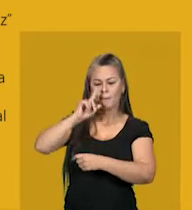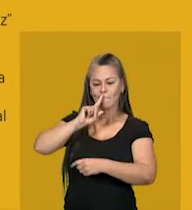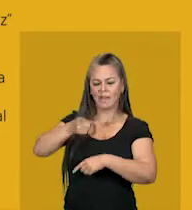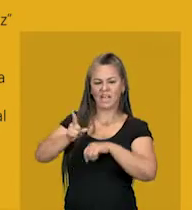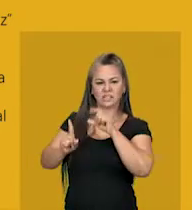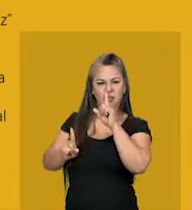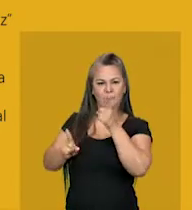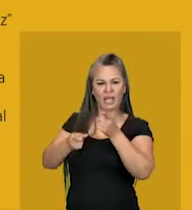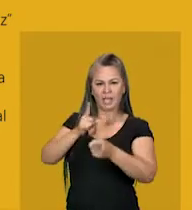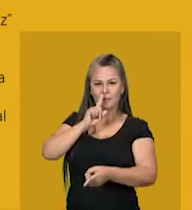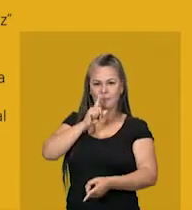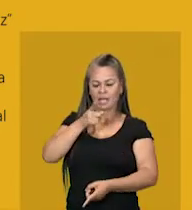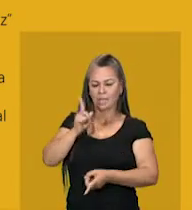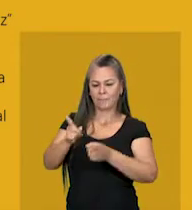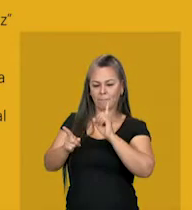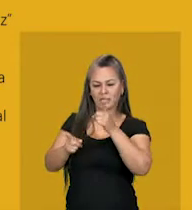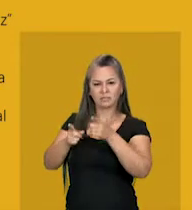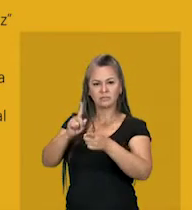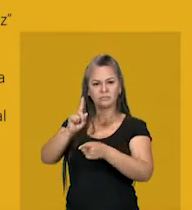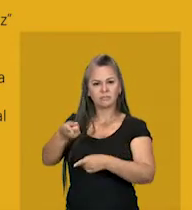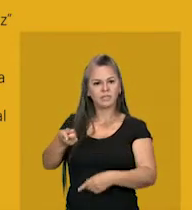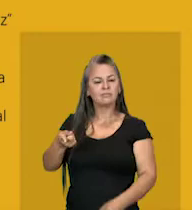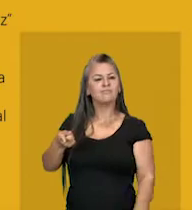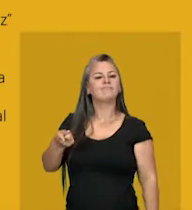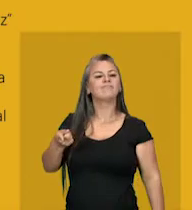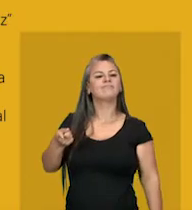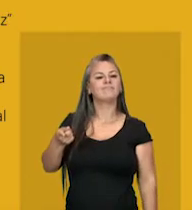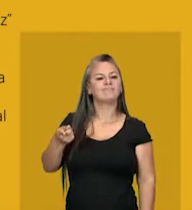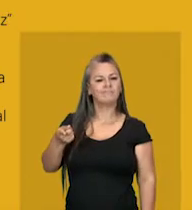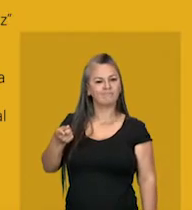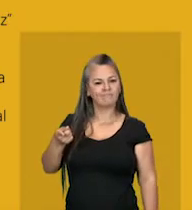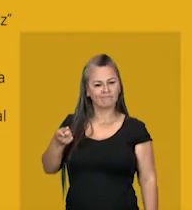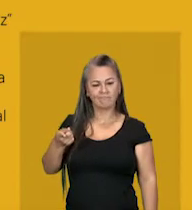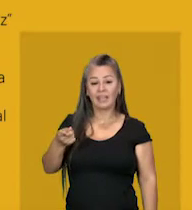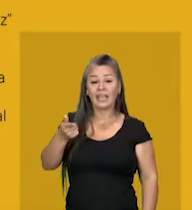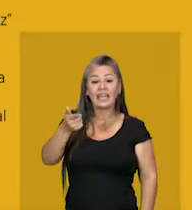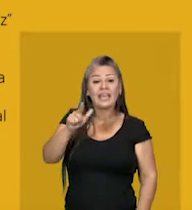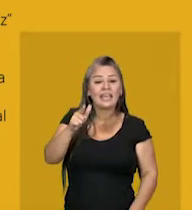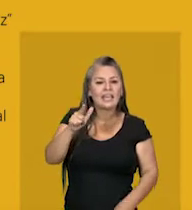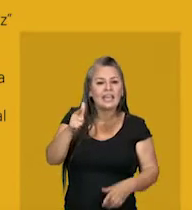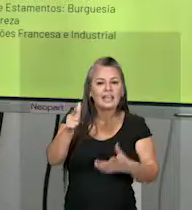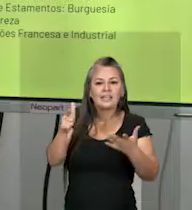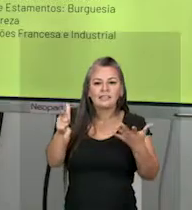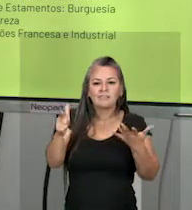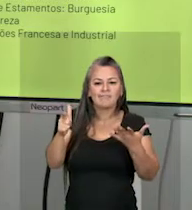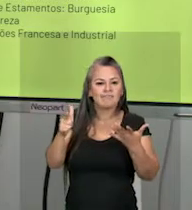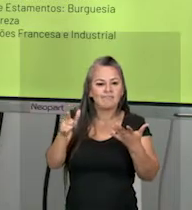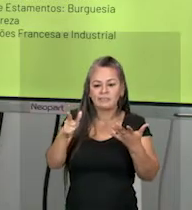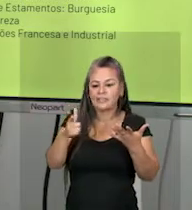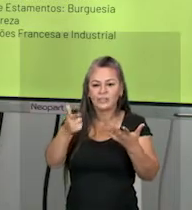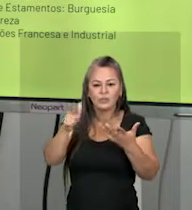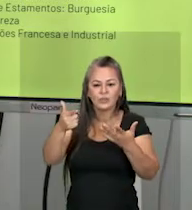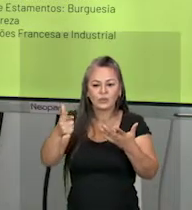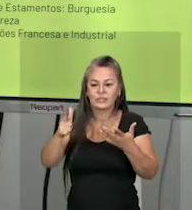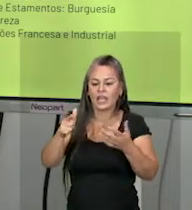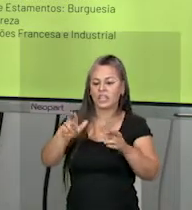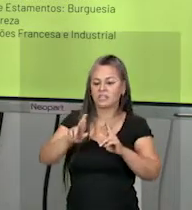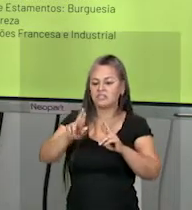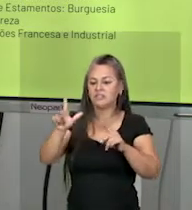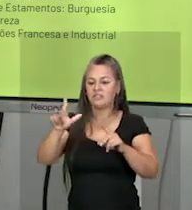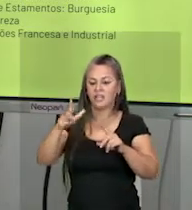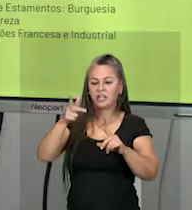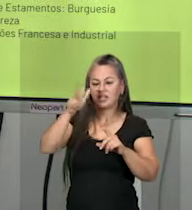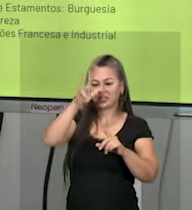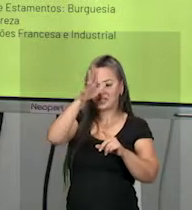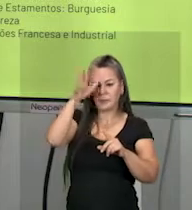com a economia, né, o mercantilismo, e existe uma indistinção entre o que é público e o que é privado, uma vez que tudo é do rei, não existe a noção de